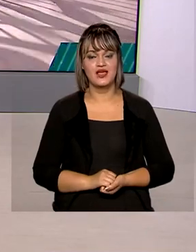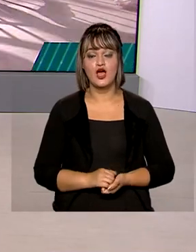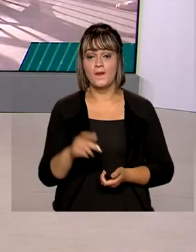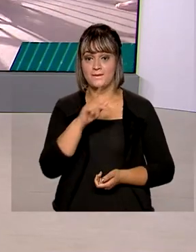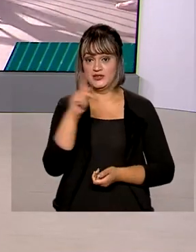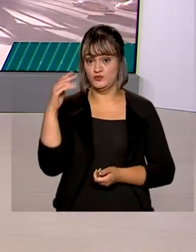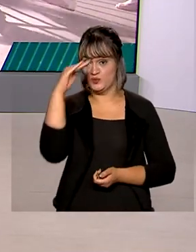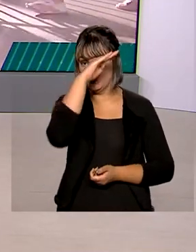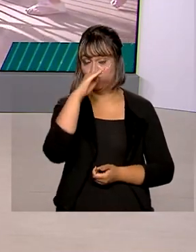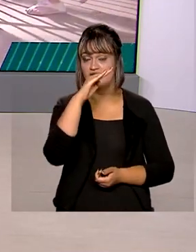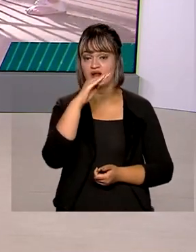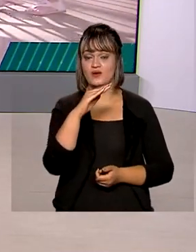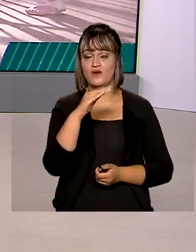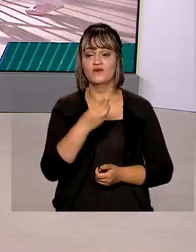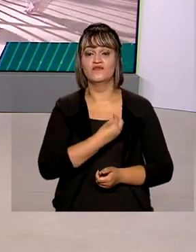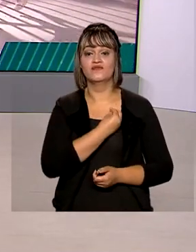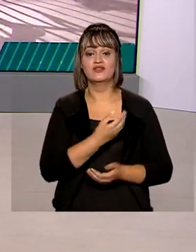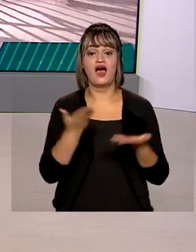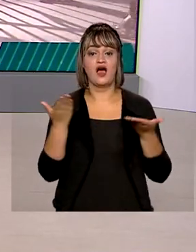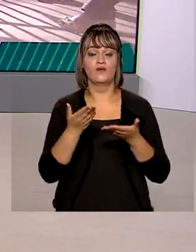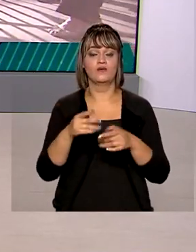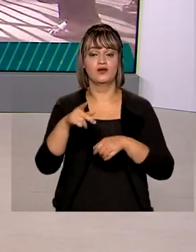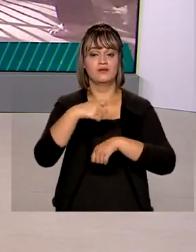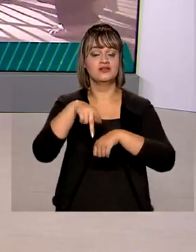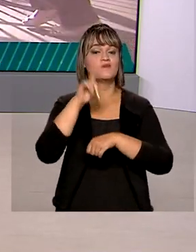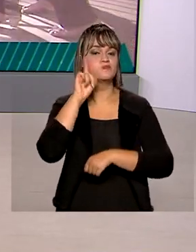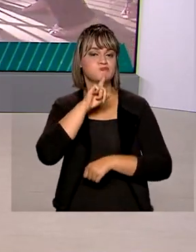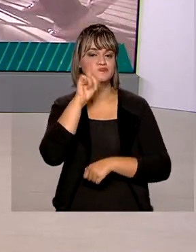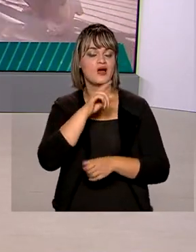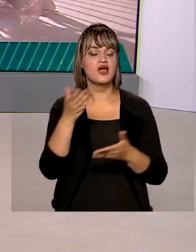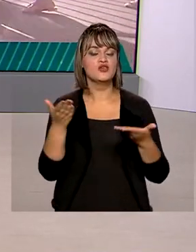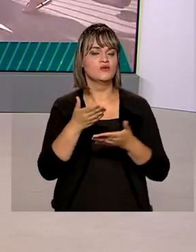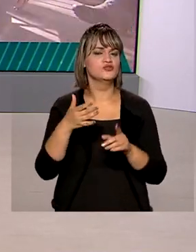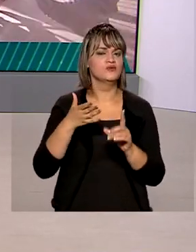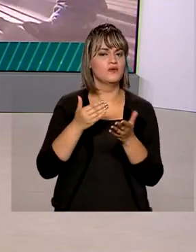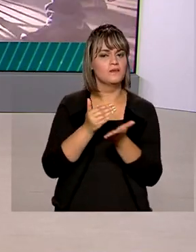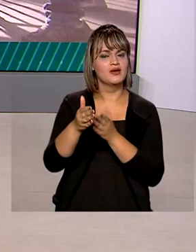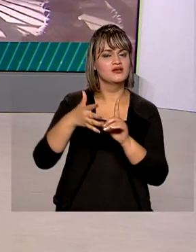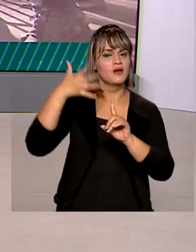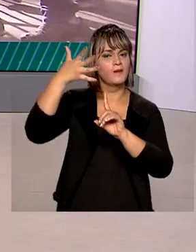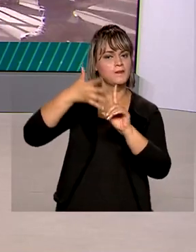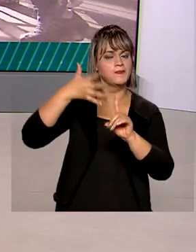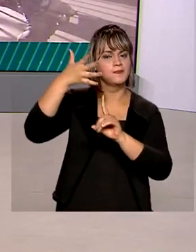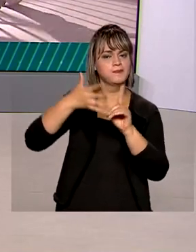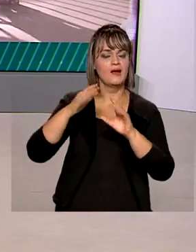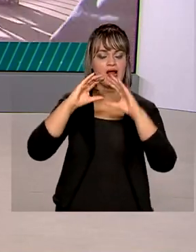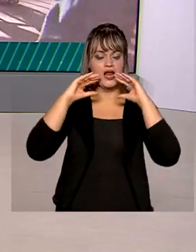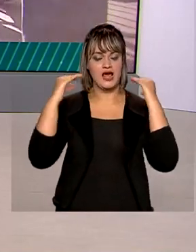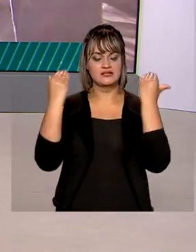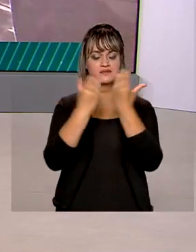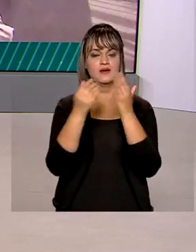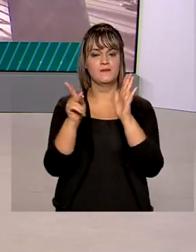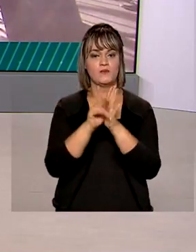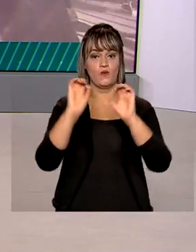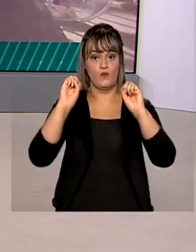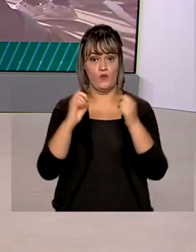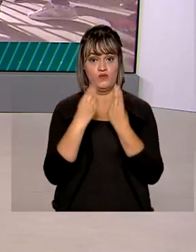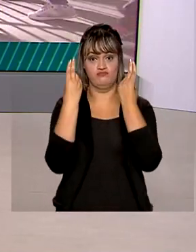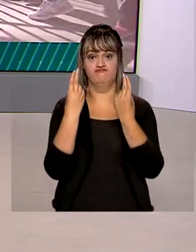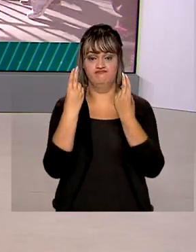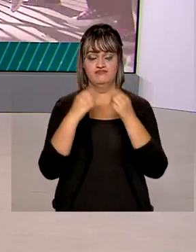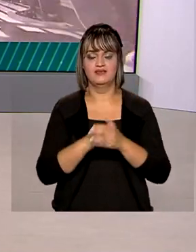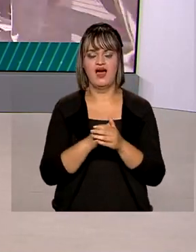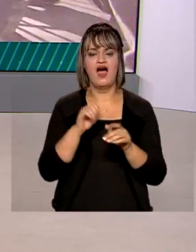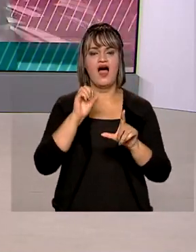e o presidente Jair bolsonaro está nos Estados Unidos e hoje faz o discurso de abertura da assembleia geral das Nações Unidas